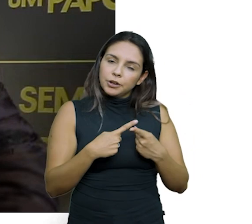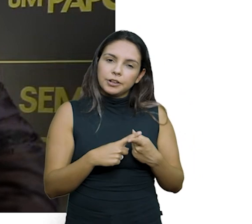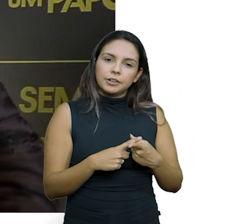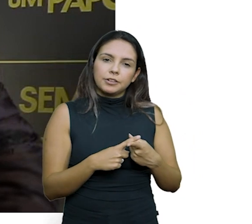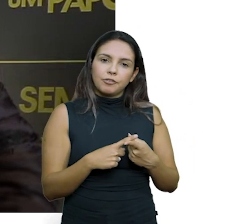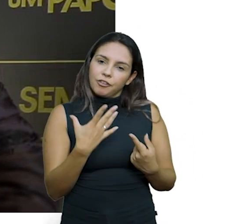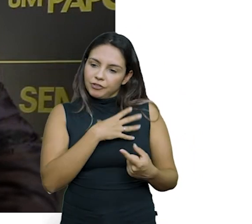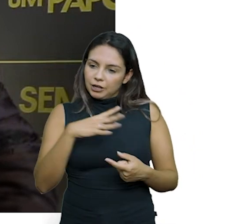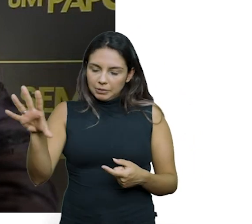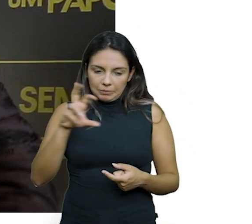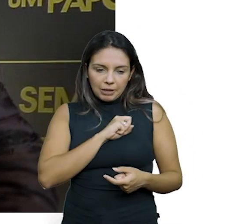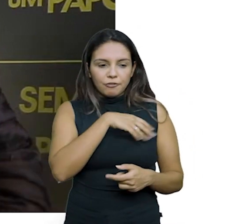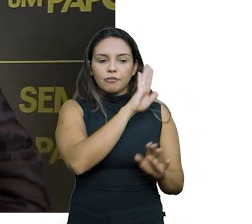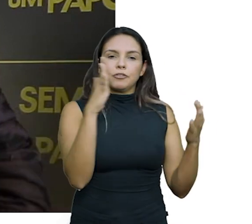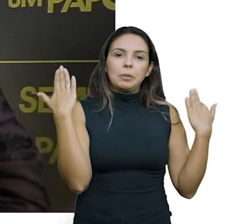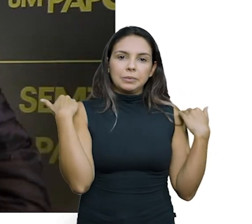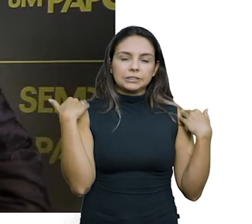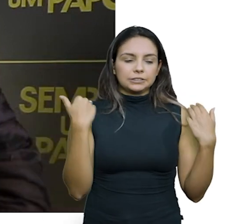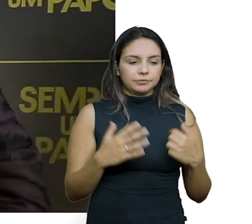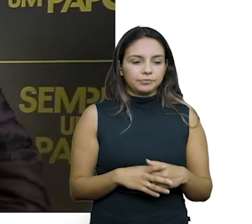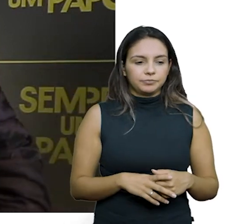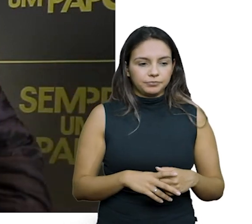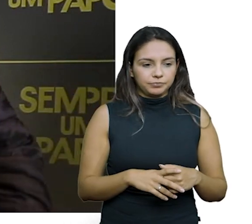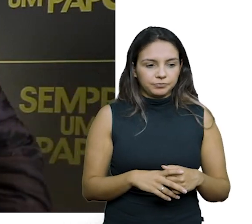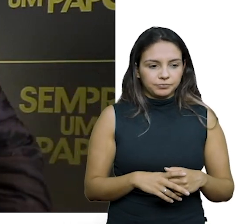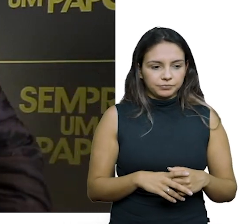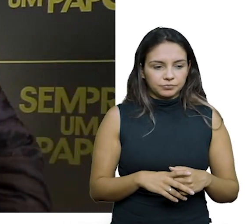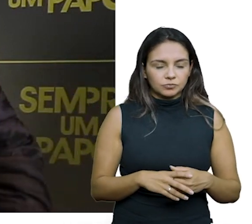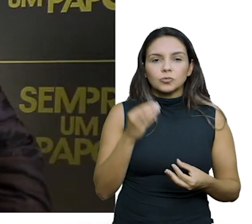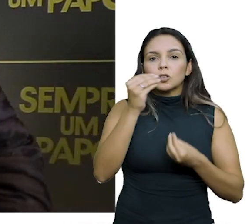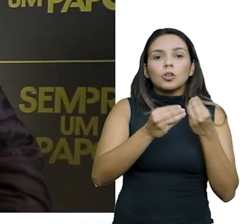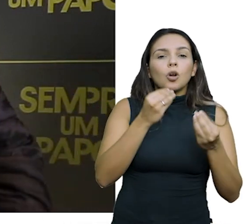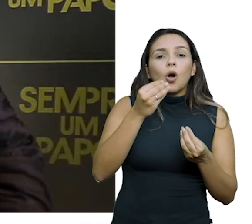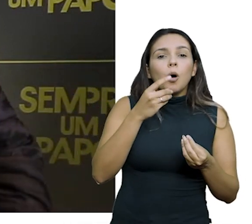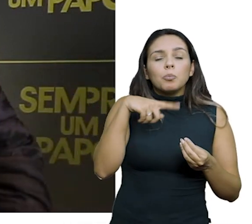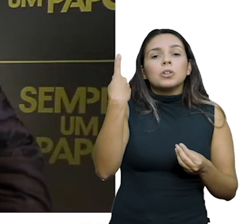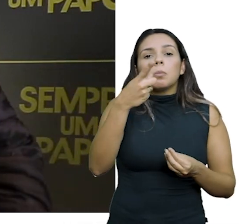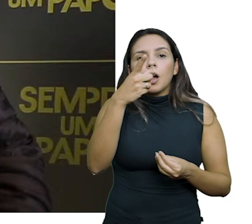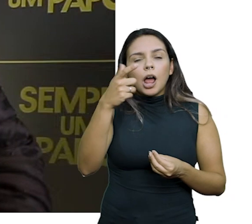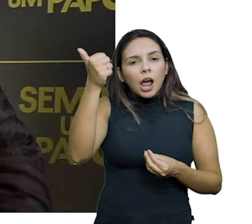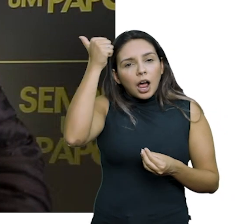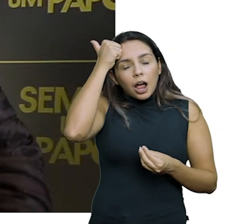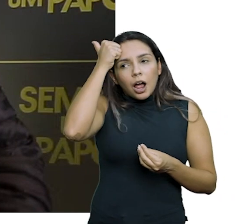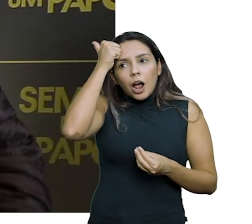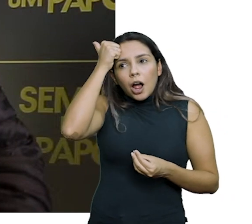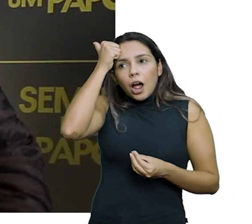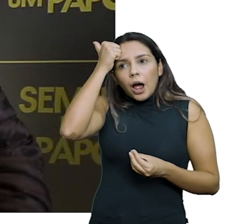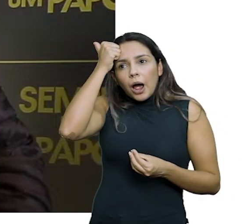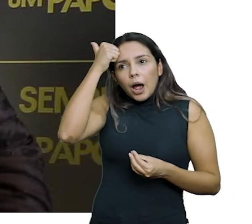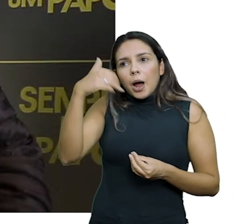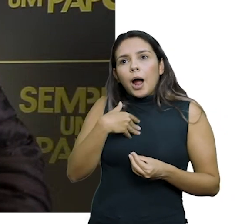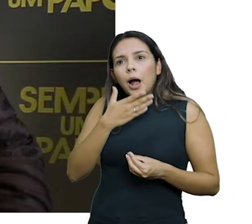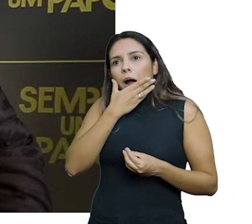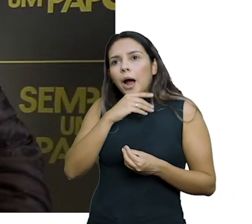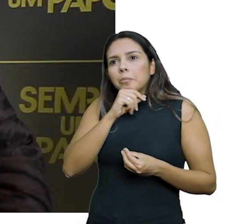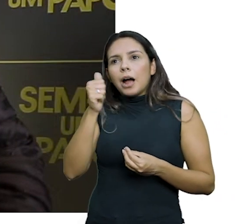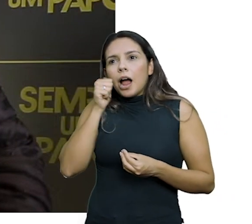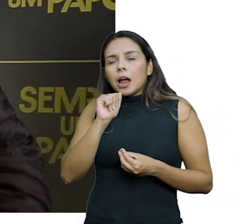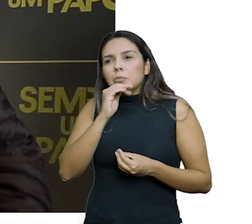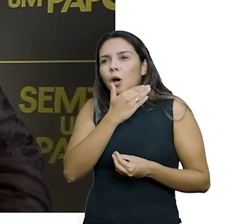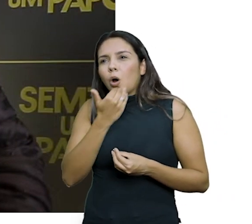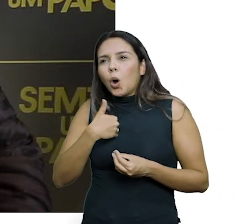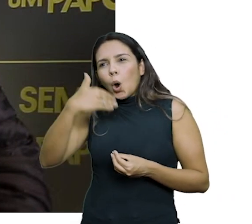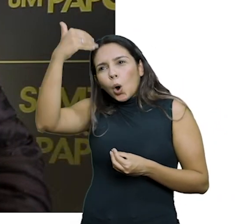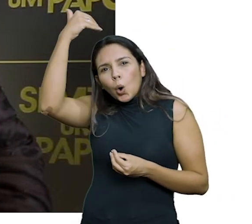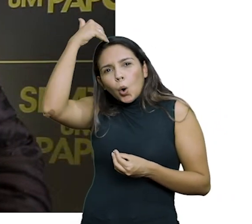quê? A filha foi passear. É imperdoável. Como é que a pessoa vai sobreviver, vai levar a vida toda para frente,